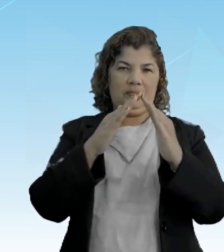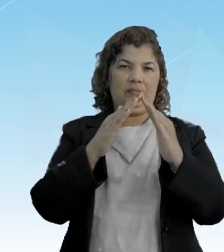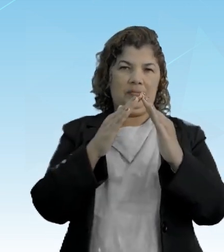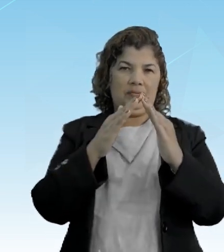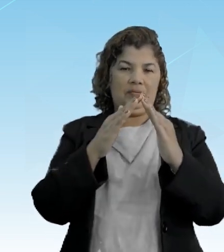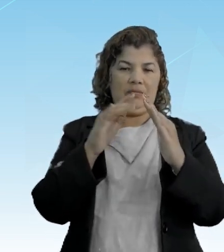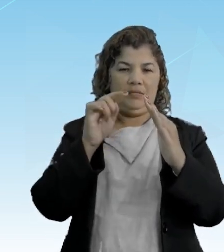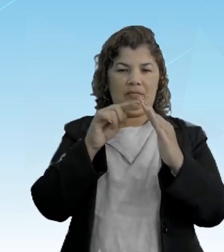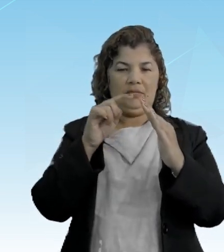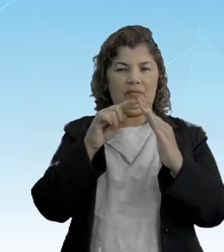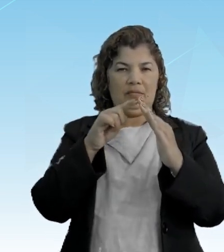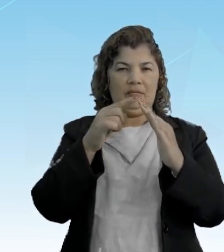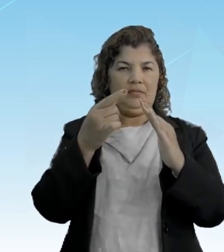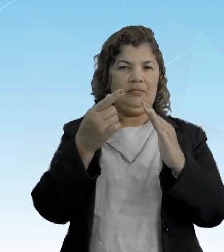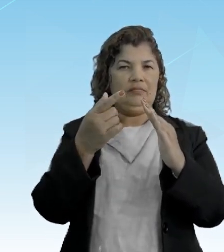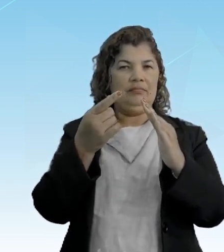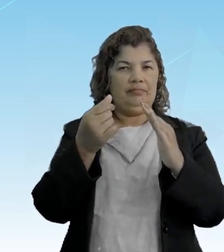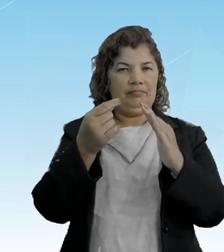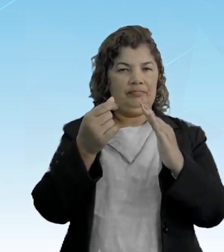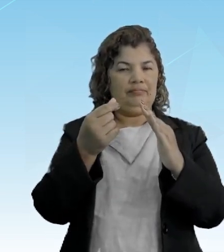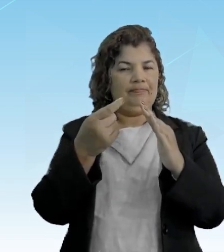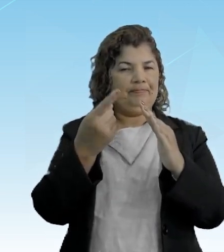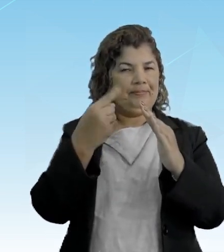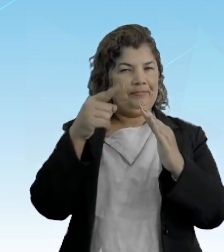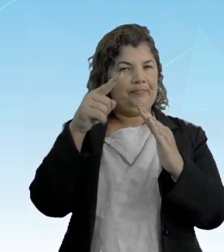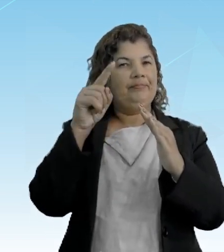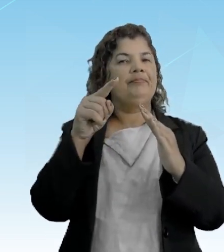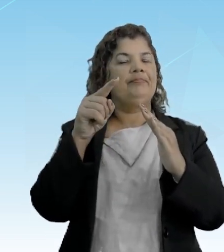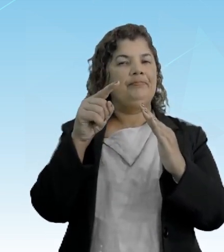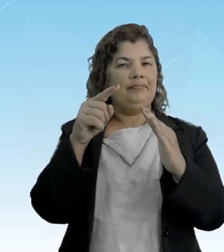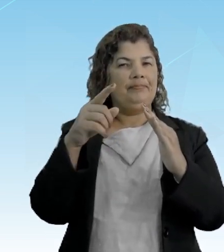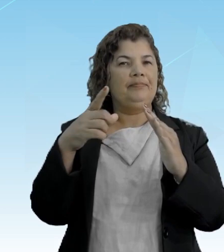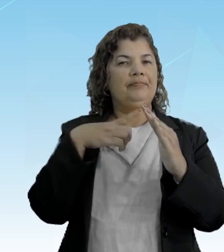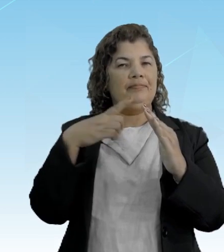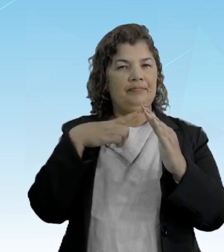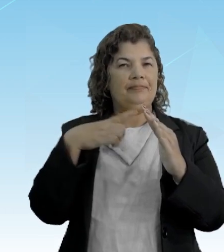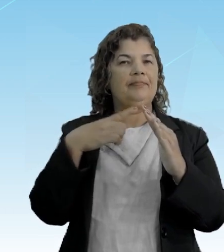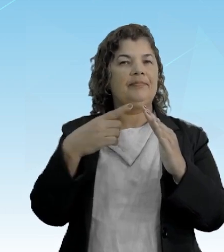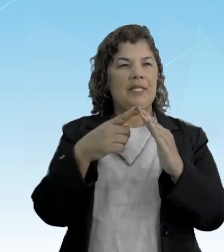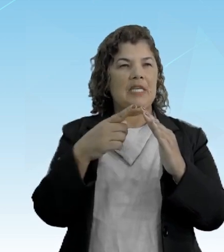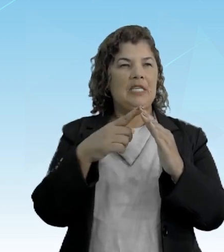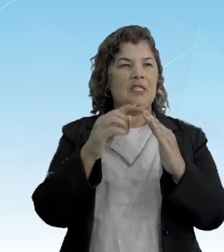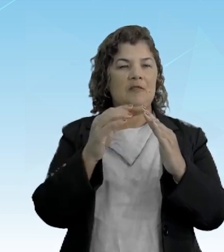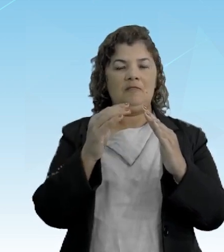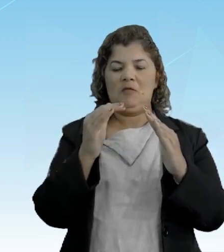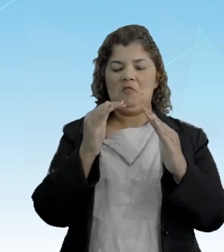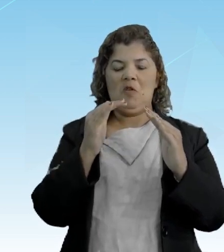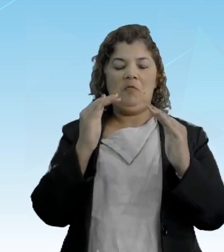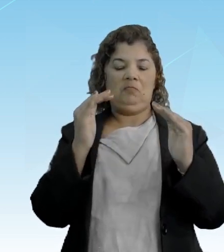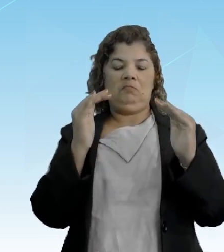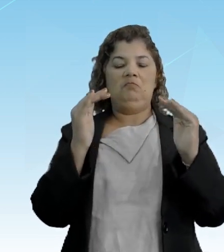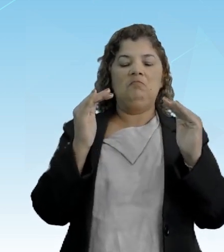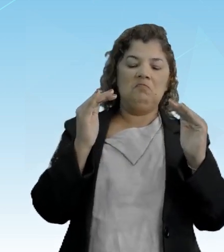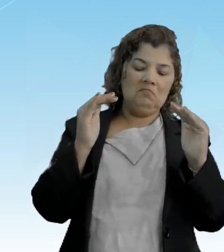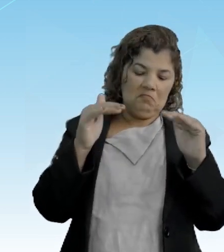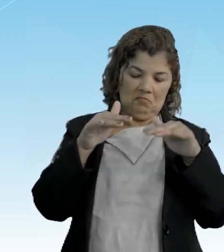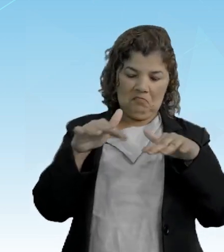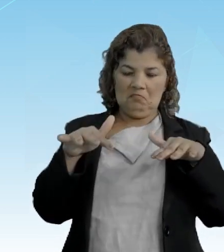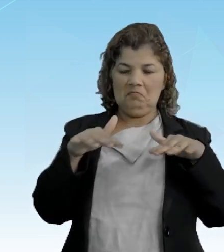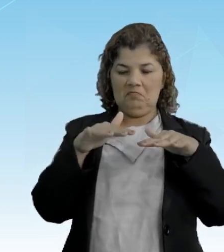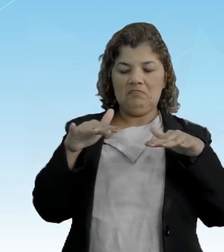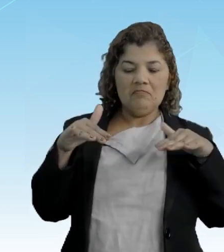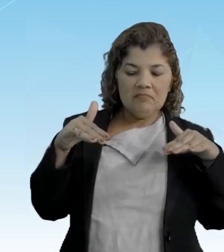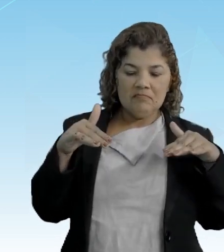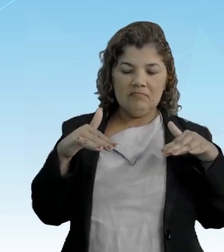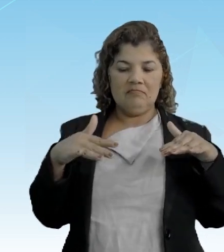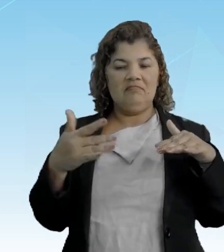aqueles que estão lá em cima, né, que são aqueles que estão se sobrepondo a todos os outros. Então, é